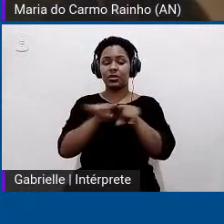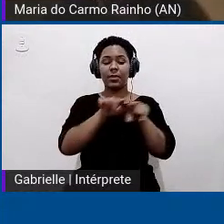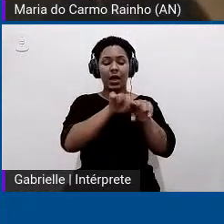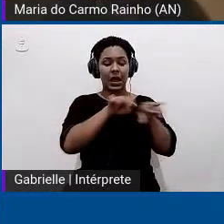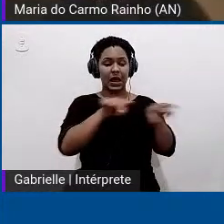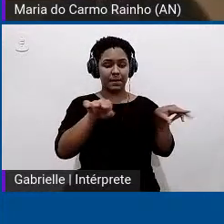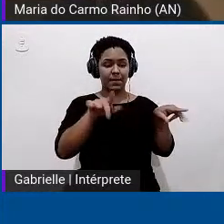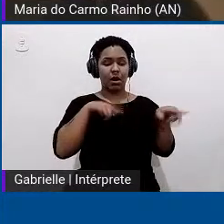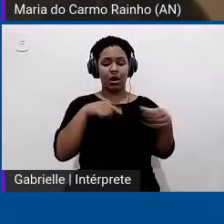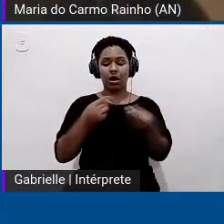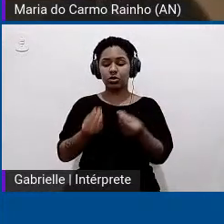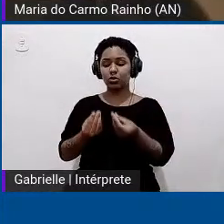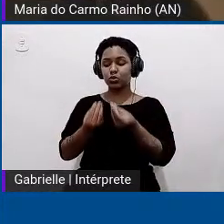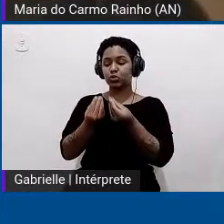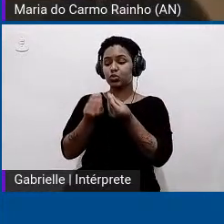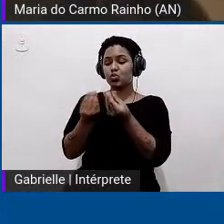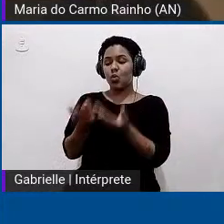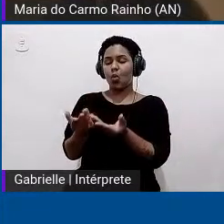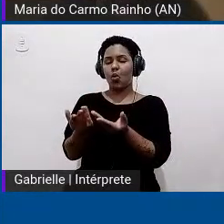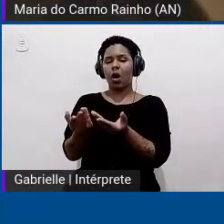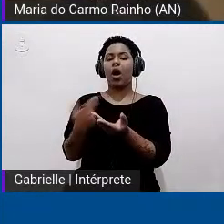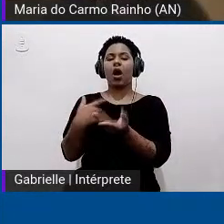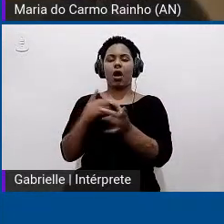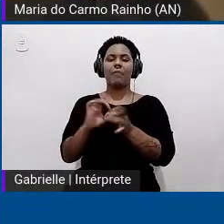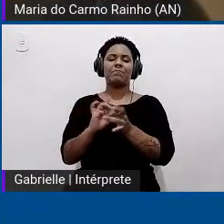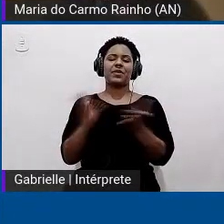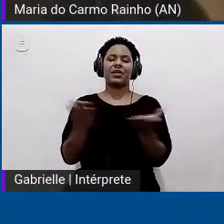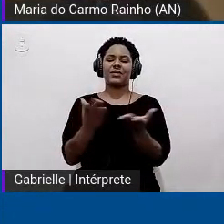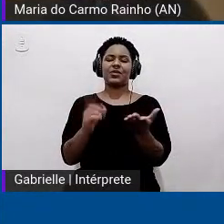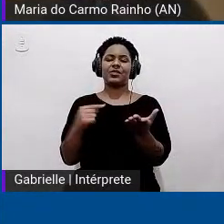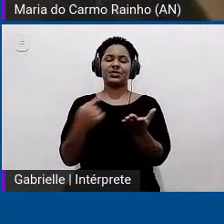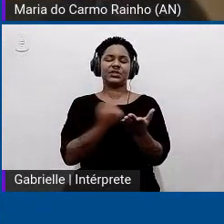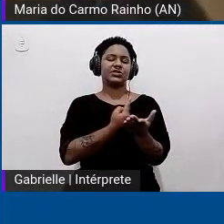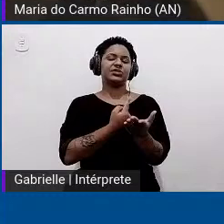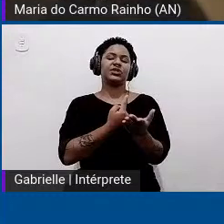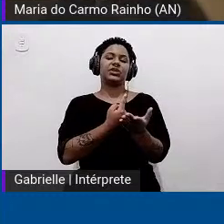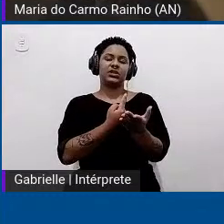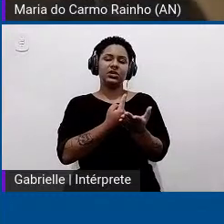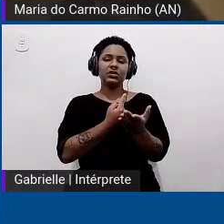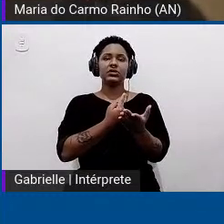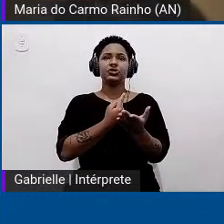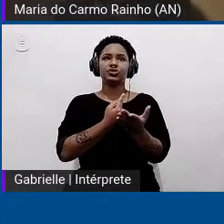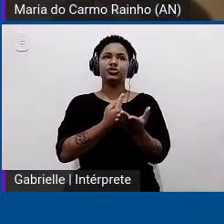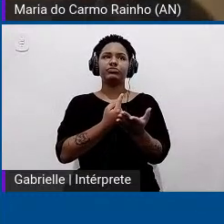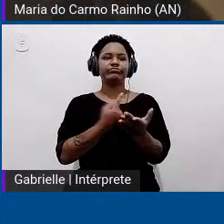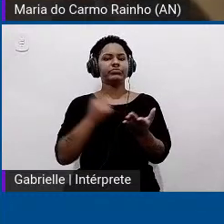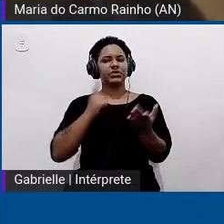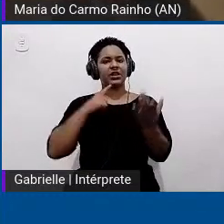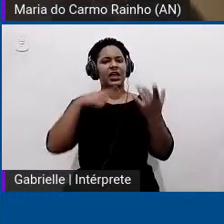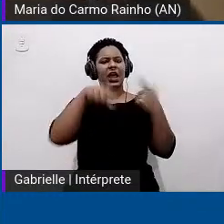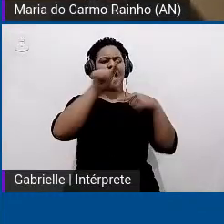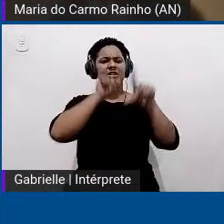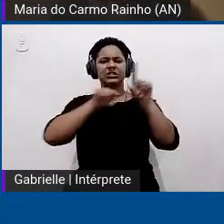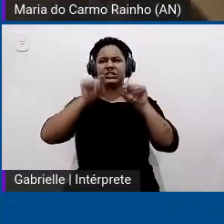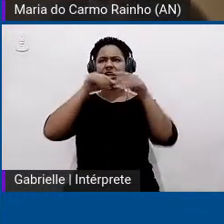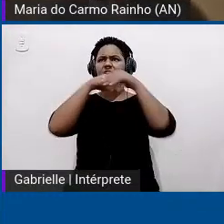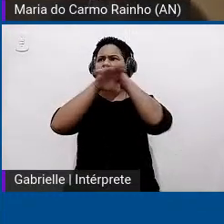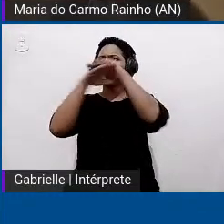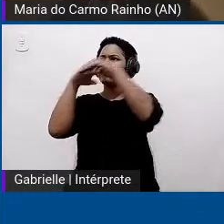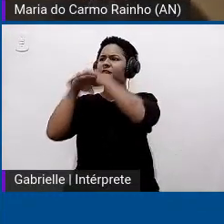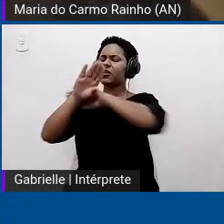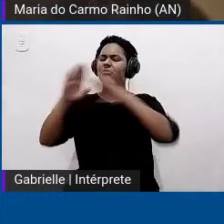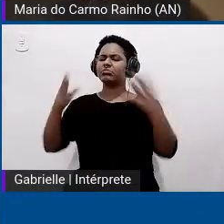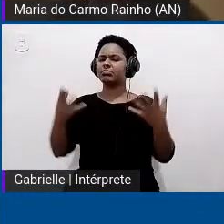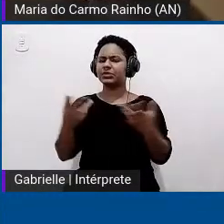permitiu que a gente estivesse, né, aqui hoje, com esse acervo maravilhoso, denominado